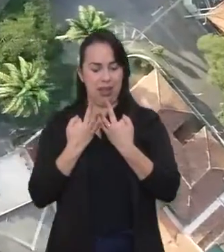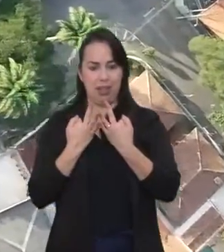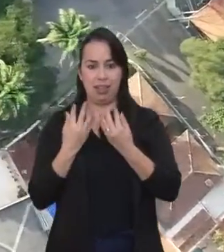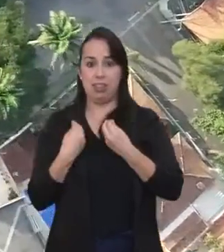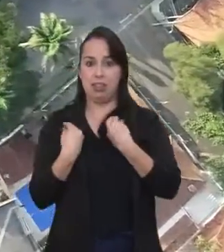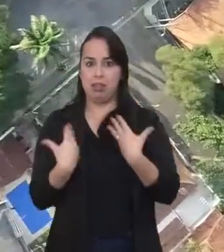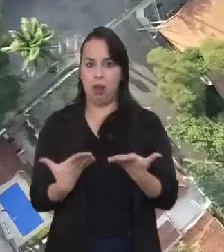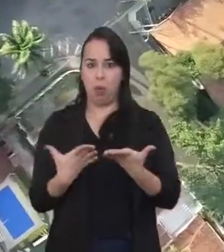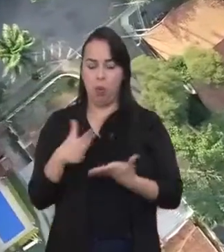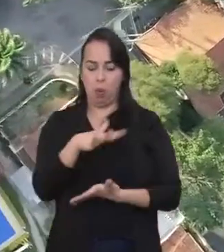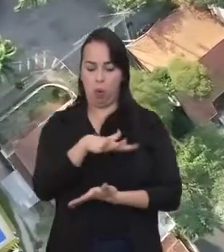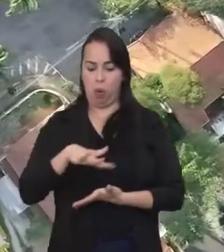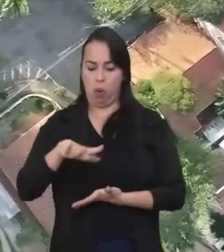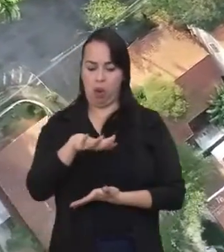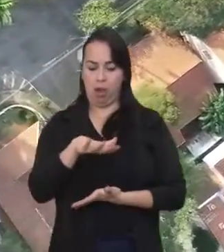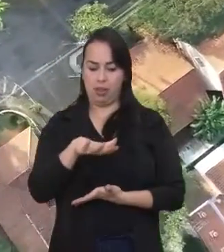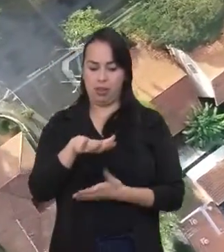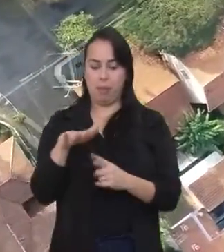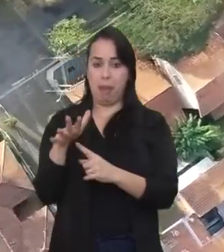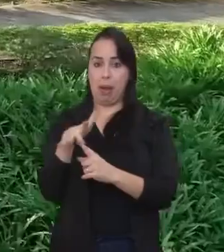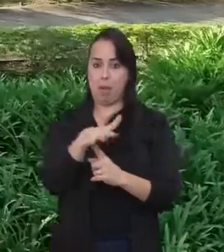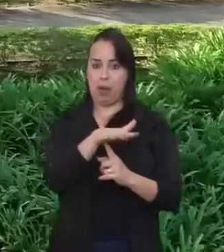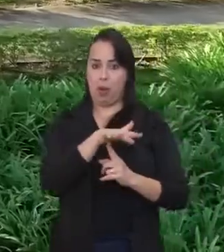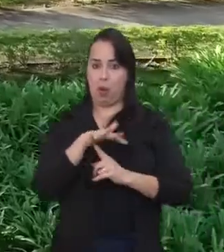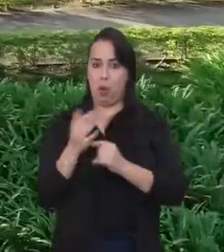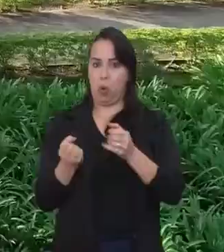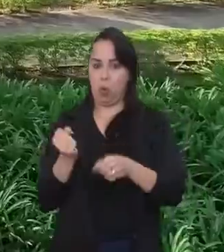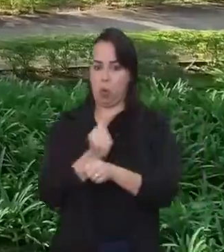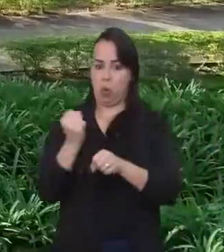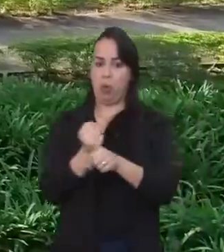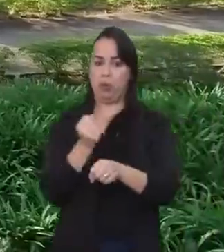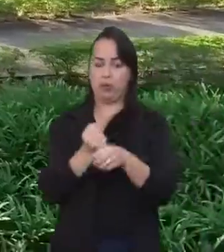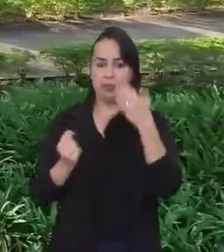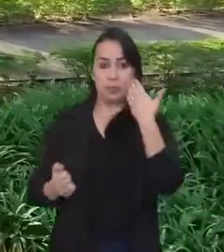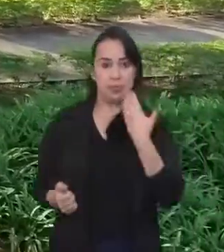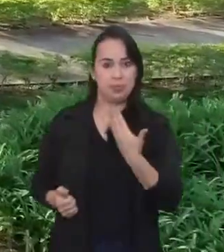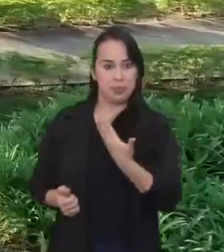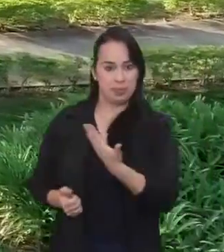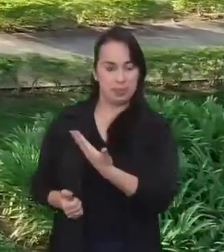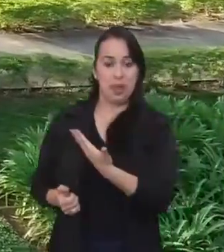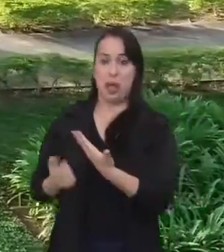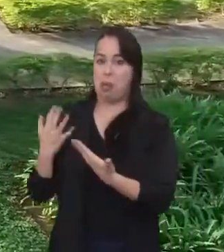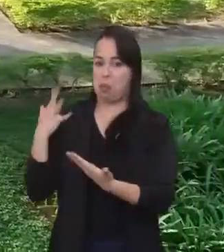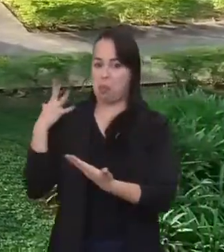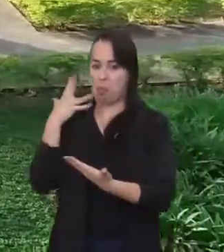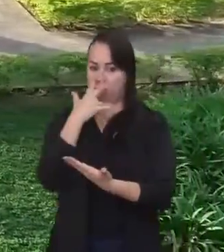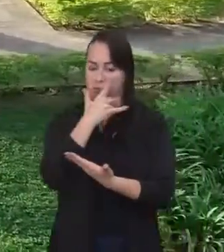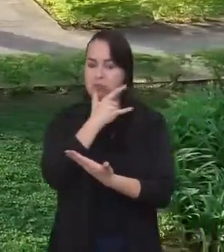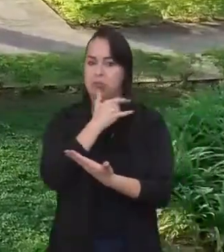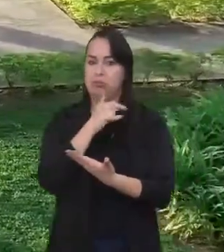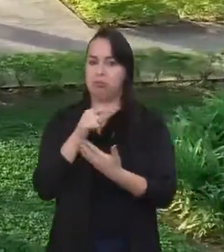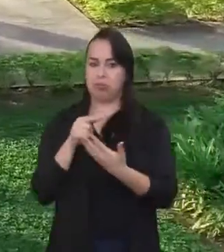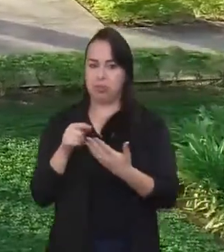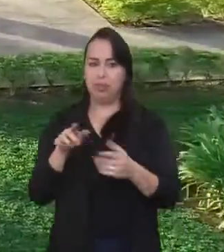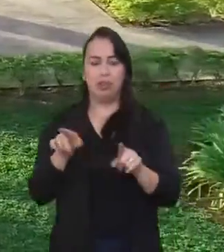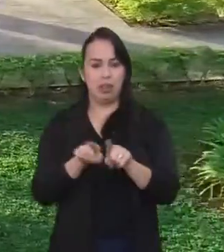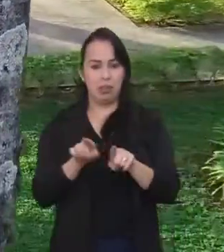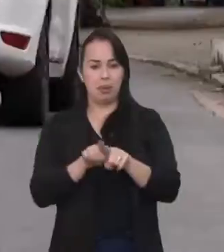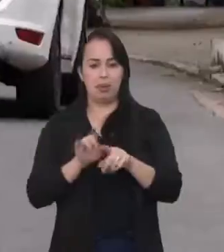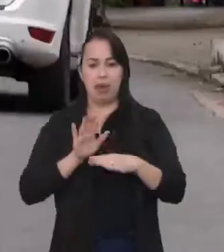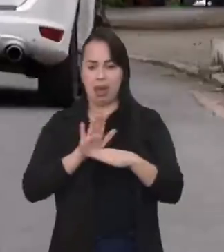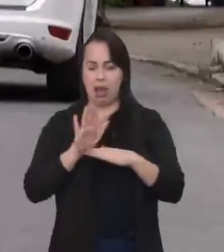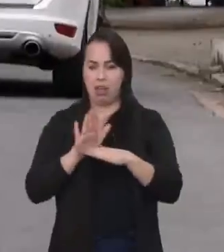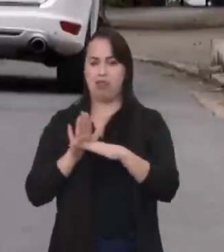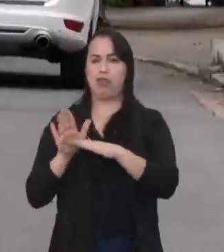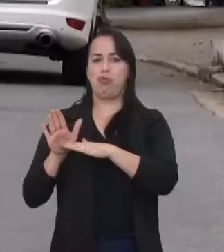hoje é uma das praças mais bonitas da cidade, a Sinésio Martins, e assim tiveram uma importante participação